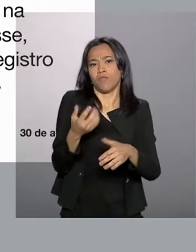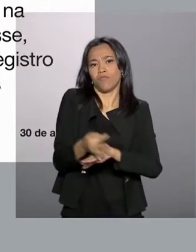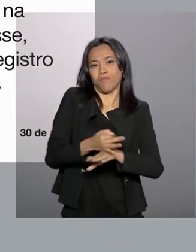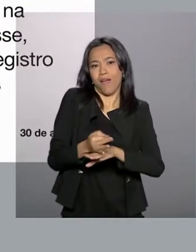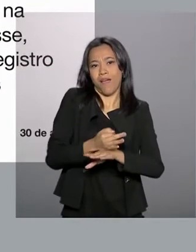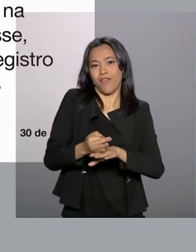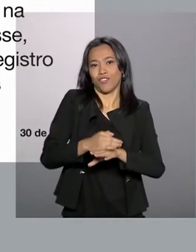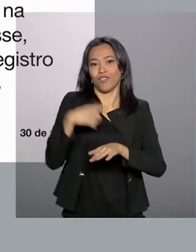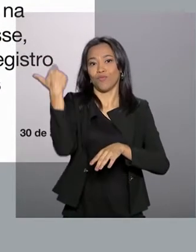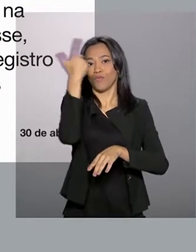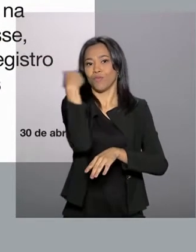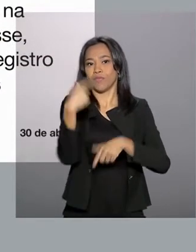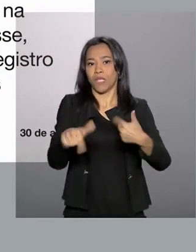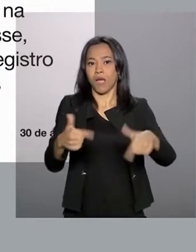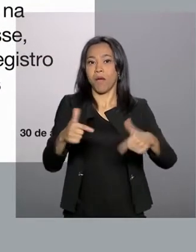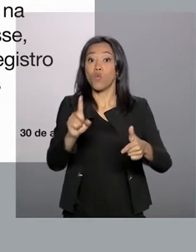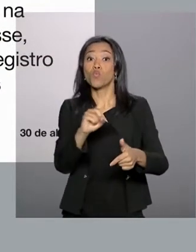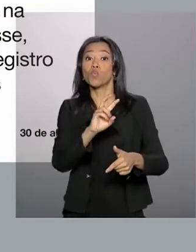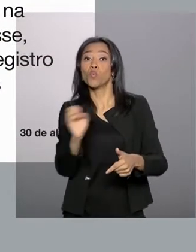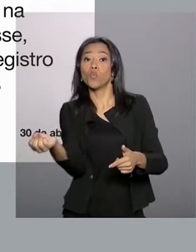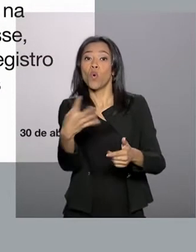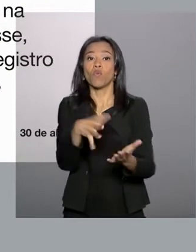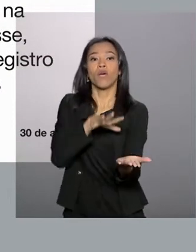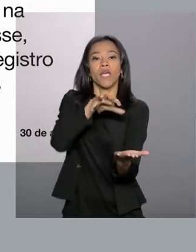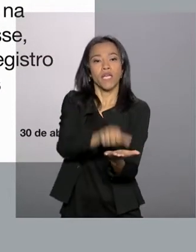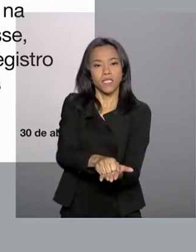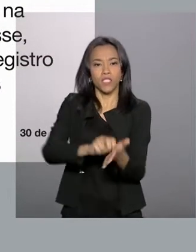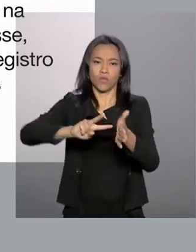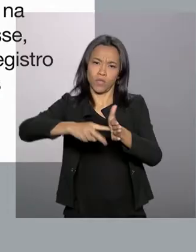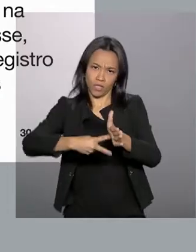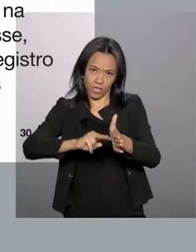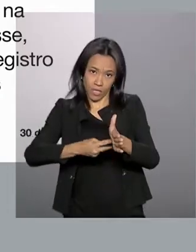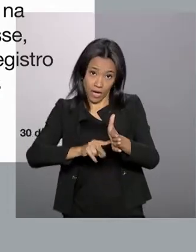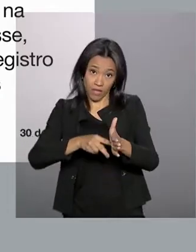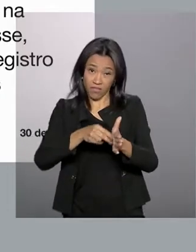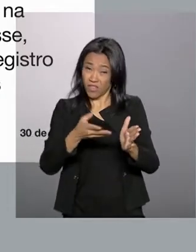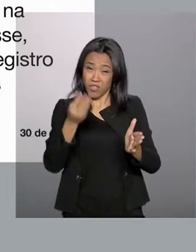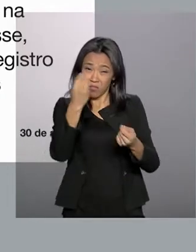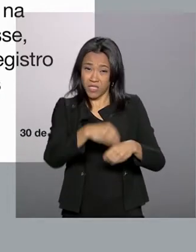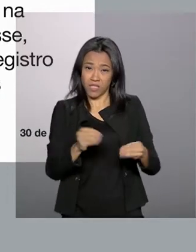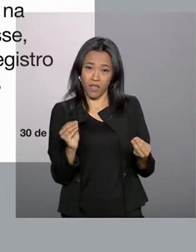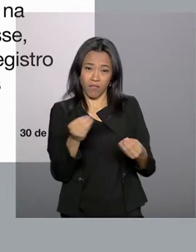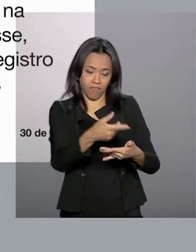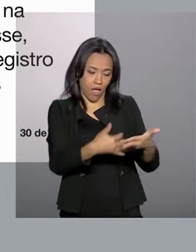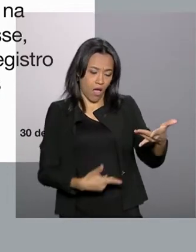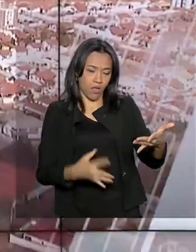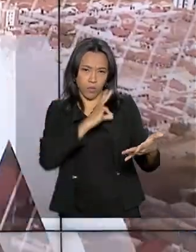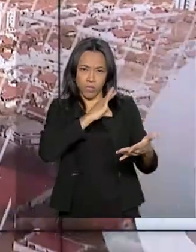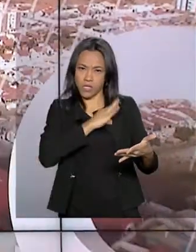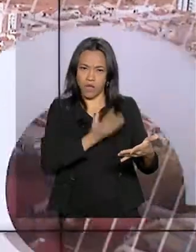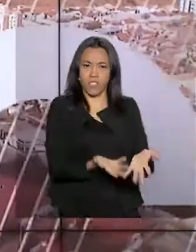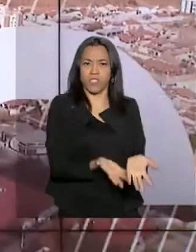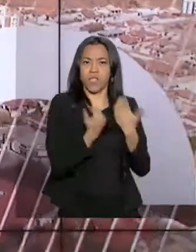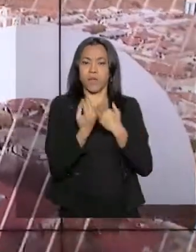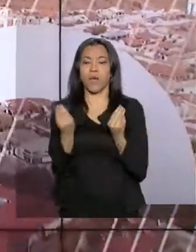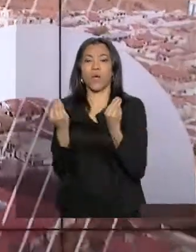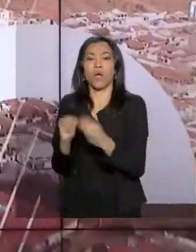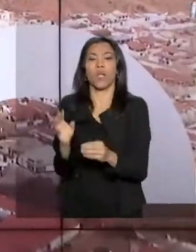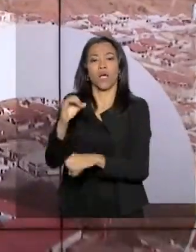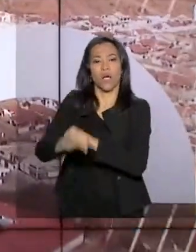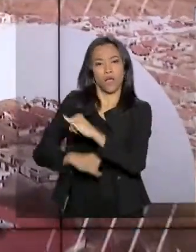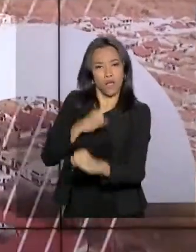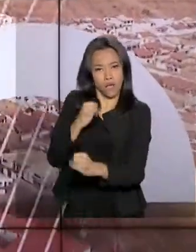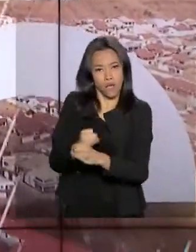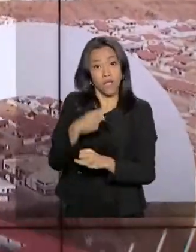novo registro sindical que, segundo ele, sairá das páginas policiais para as páginas digitais. A medida vai